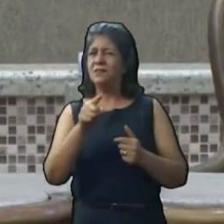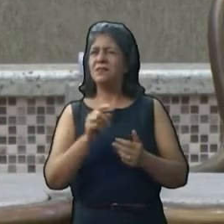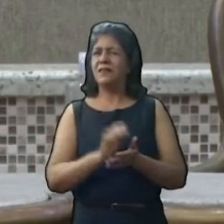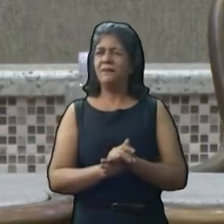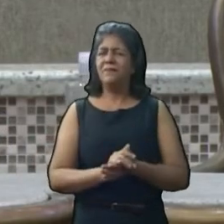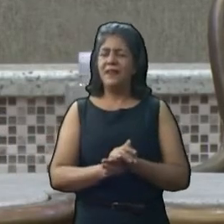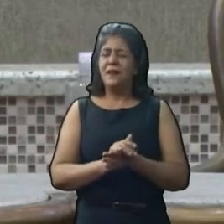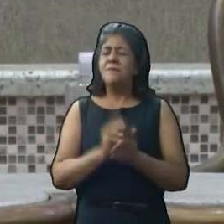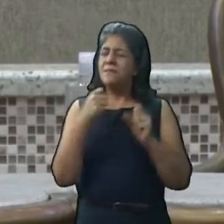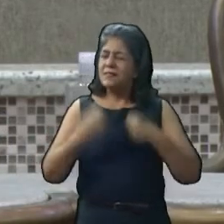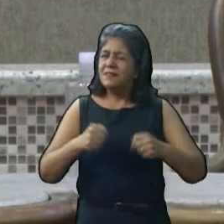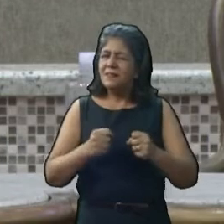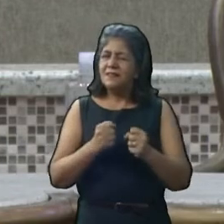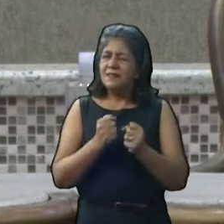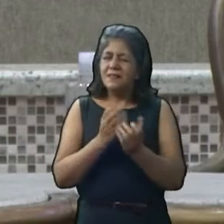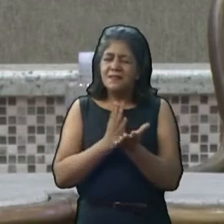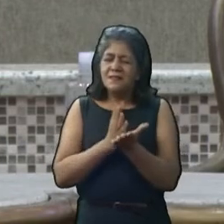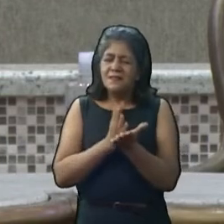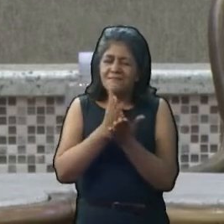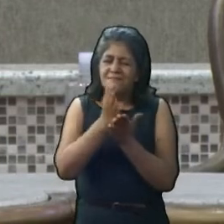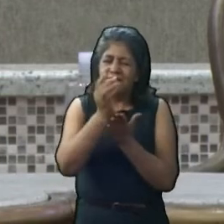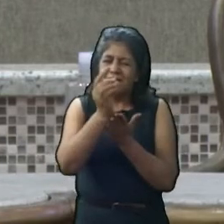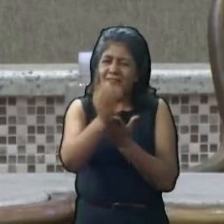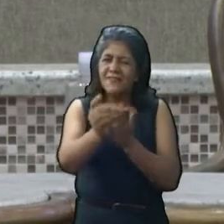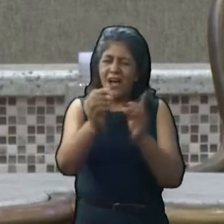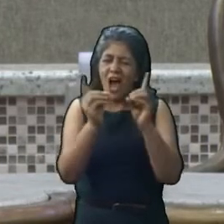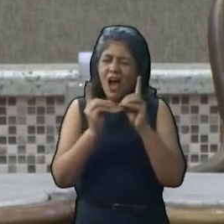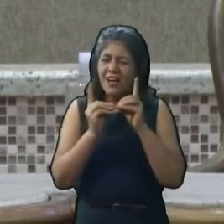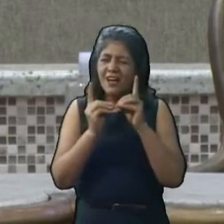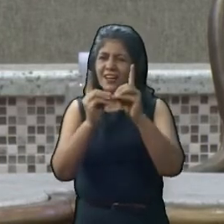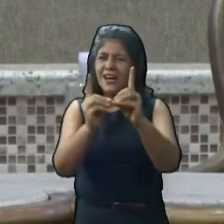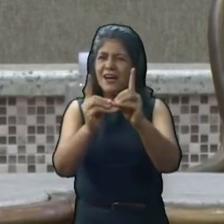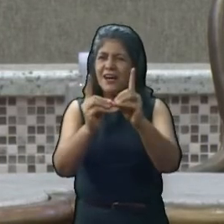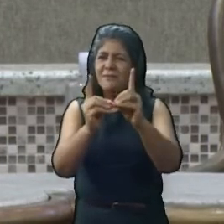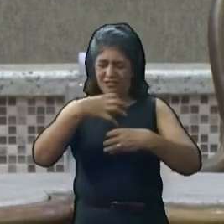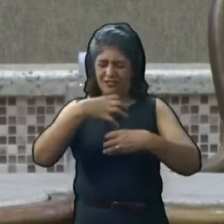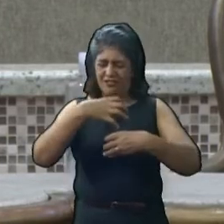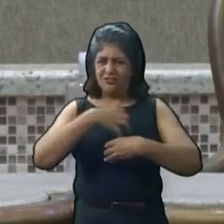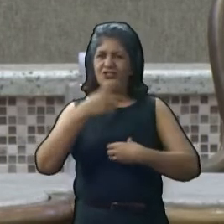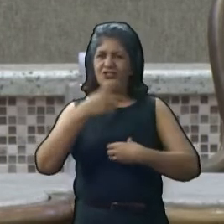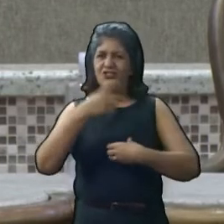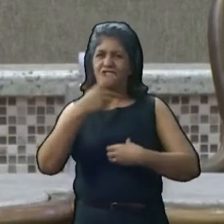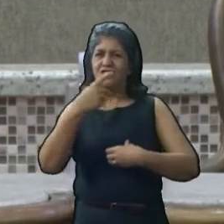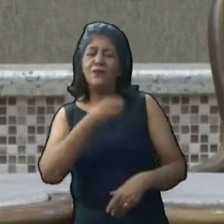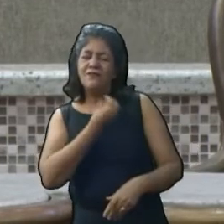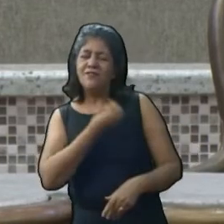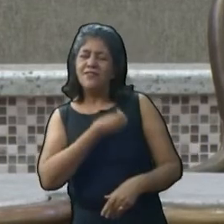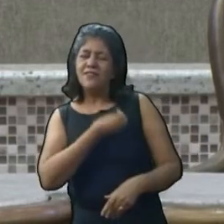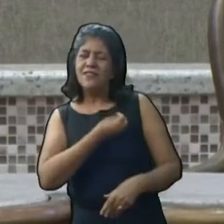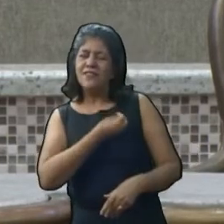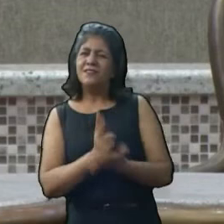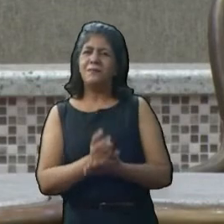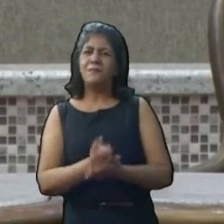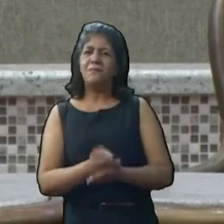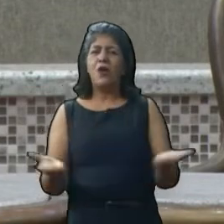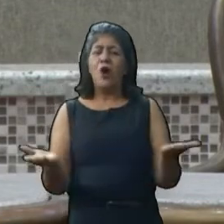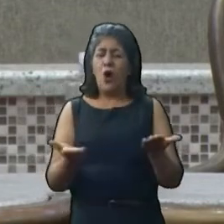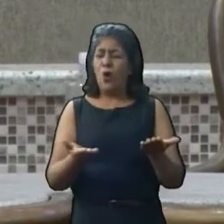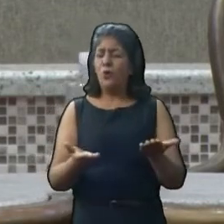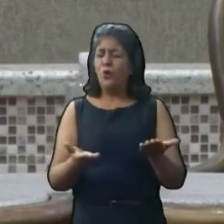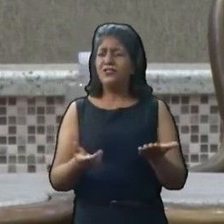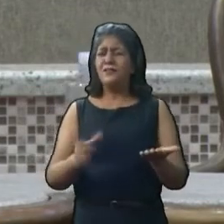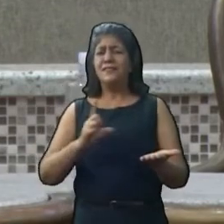caminhar com ele sentir ele na sua vida está sorrindo uns dias difíceis esses dias que